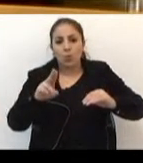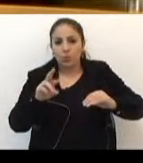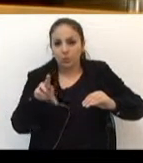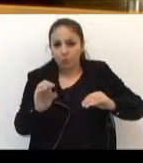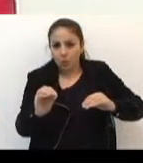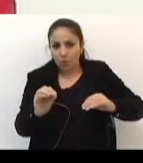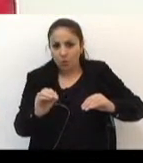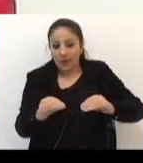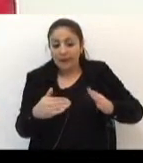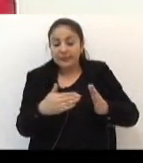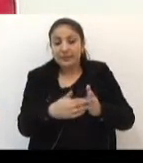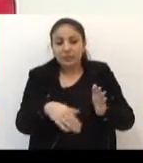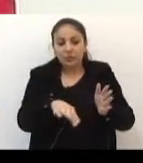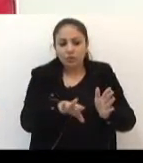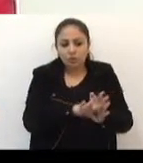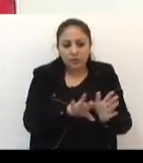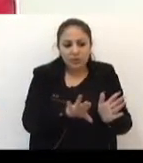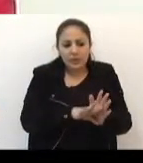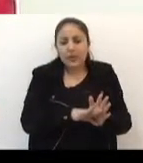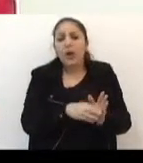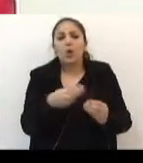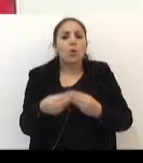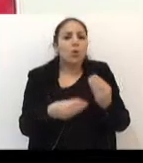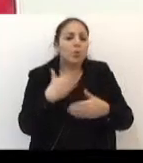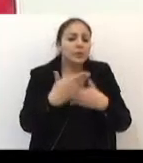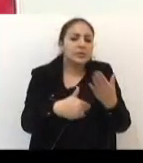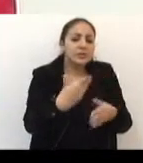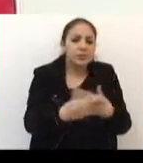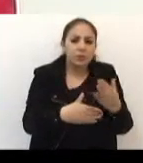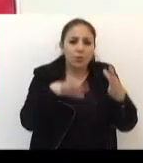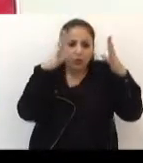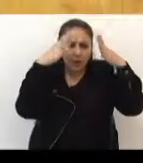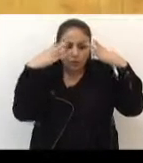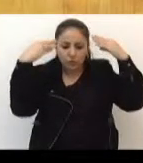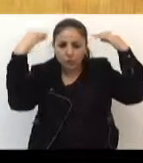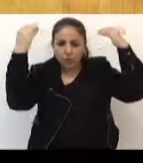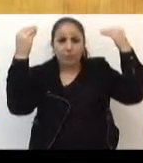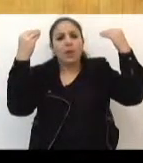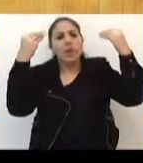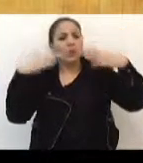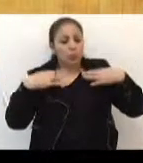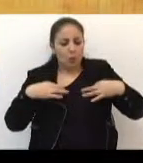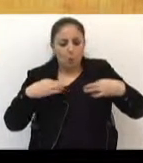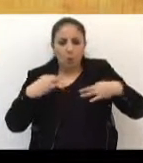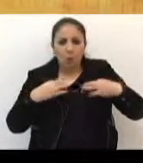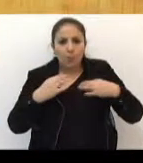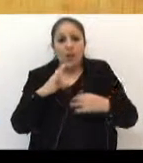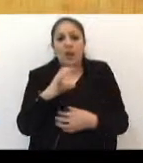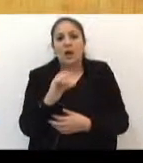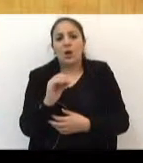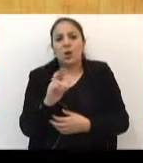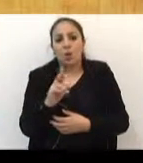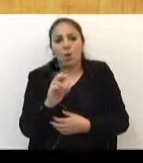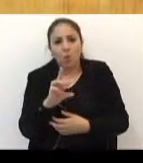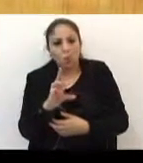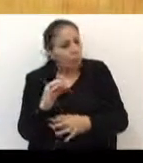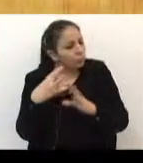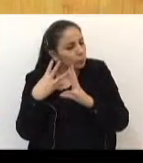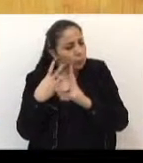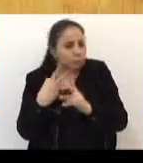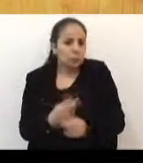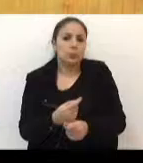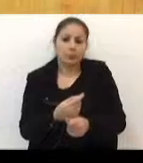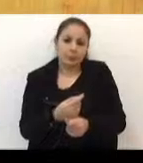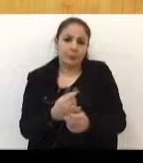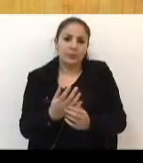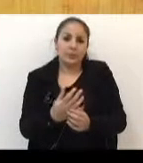no laço, nas cordas, né, no barbicacho do chapéu, nos tentos, enfim, tudo isso é do couro.